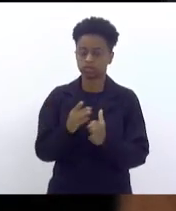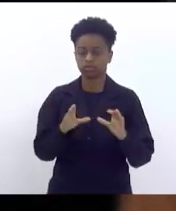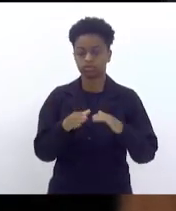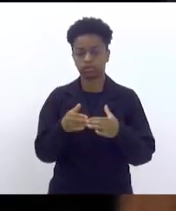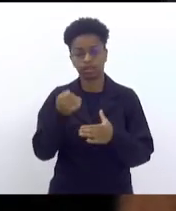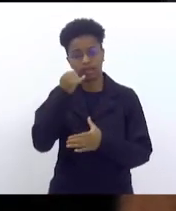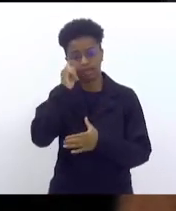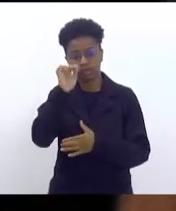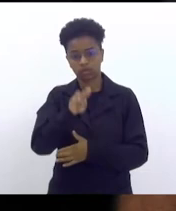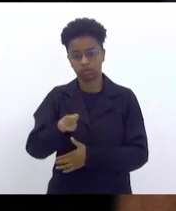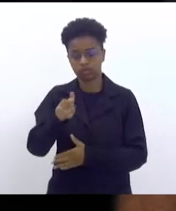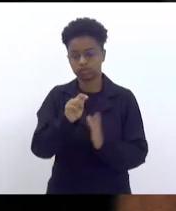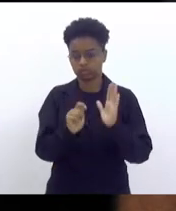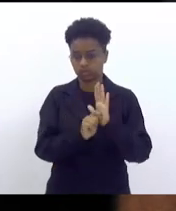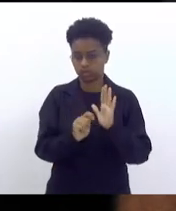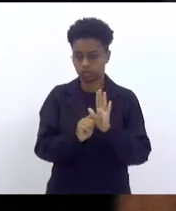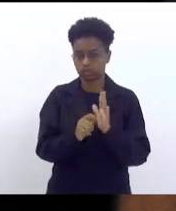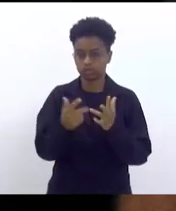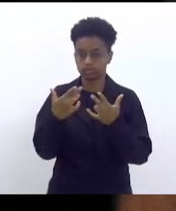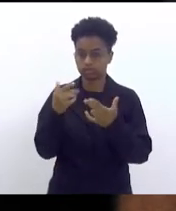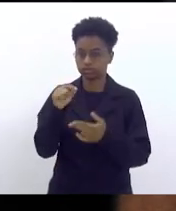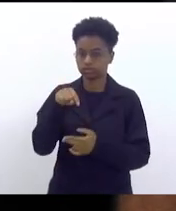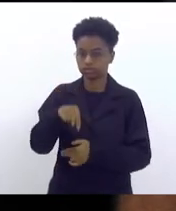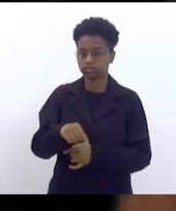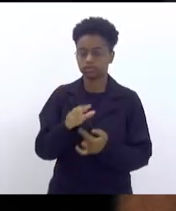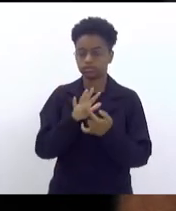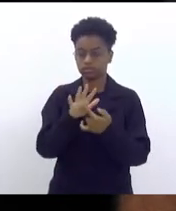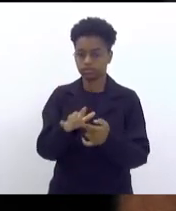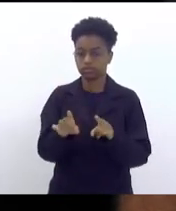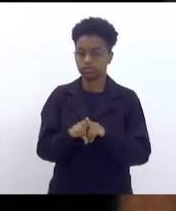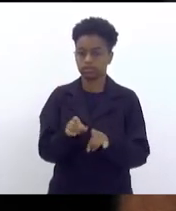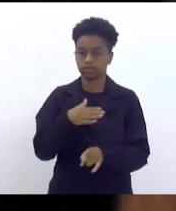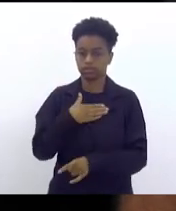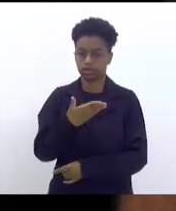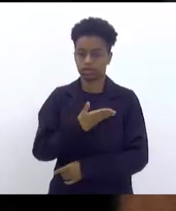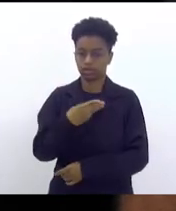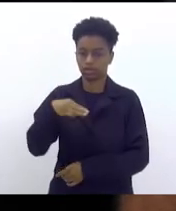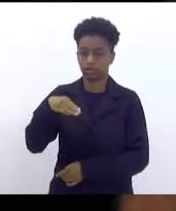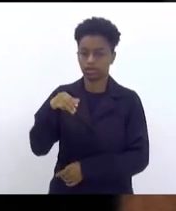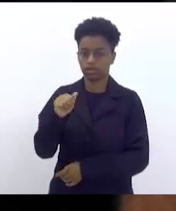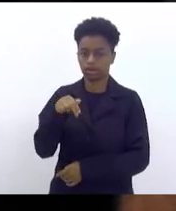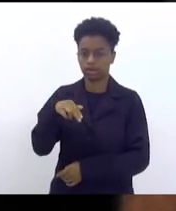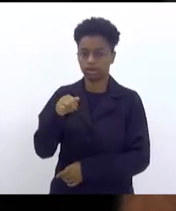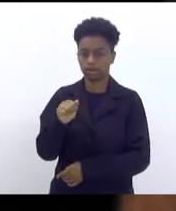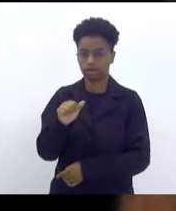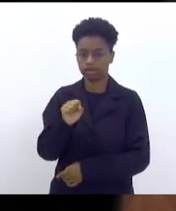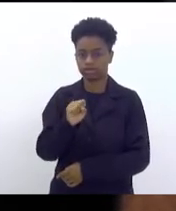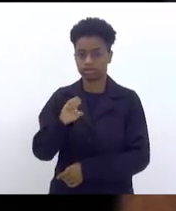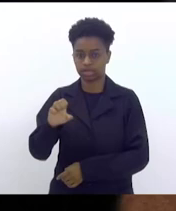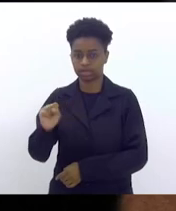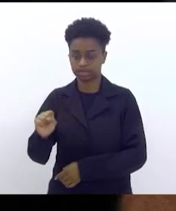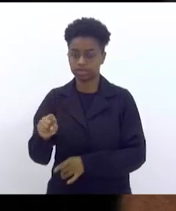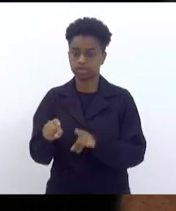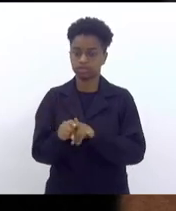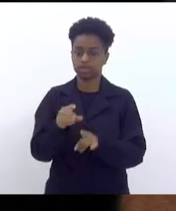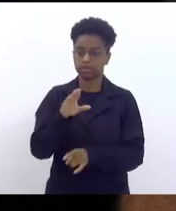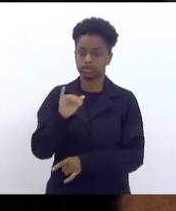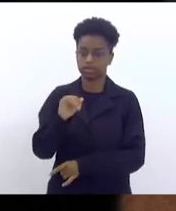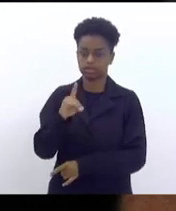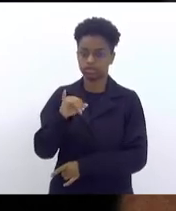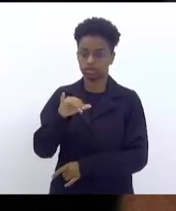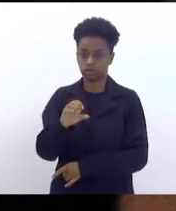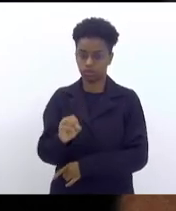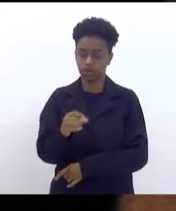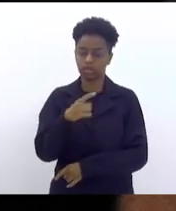prevenção de uso as drogas como está aqui é feito pelo meu amigo Manassés Cidinho Eu tenho pessoas aqui que eu conheço que é o Pastor